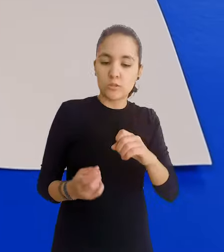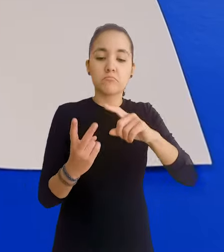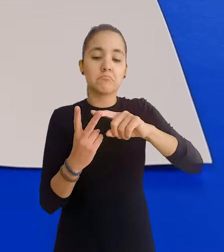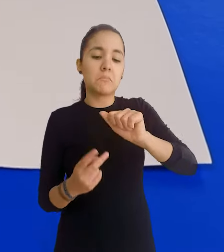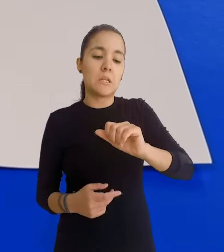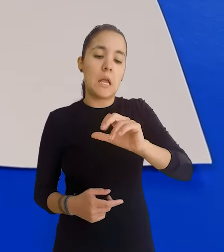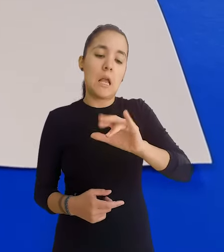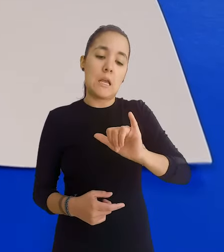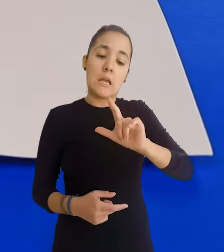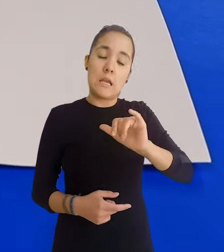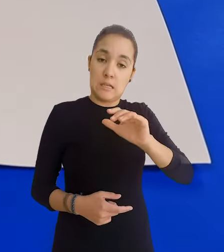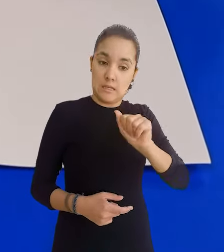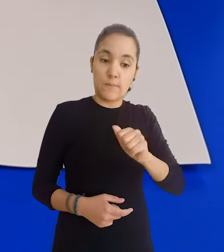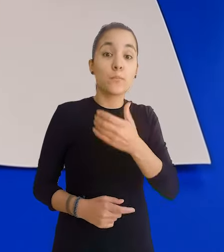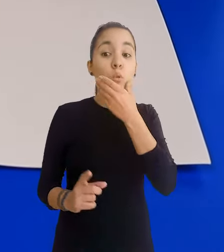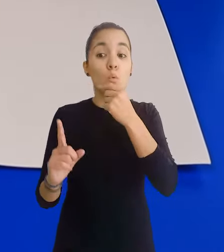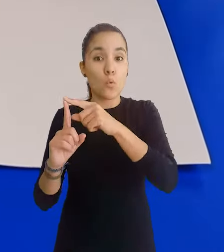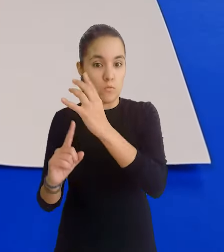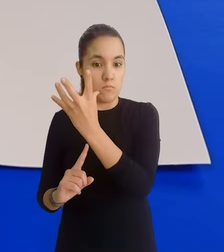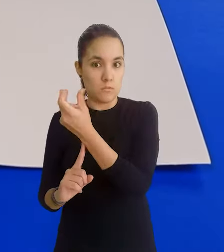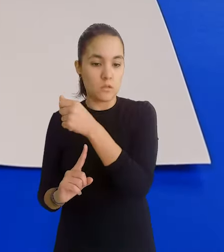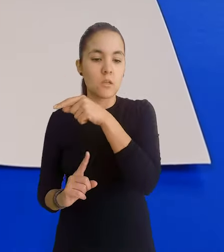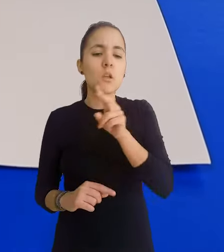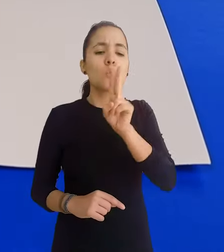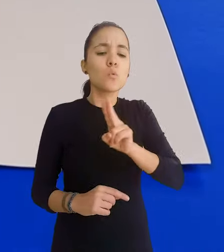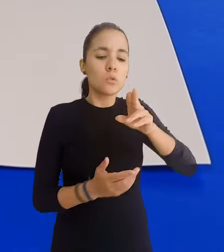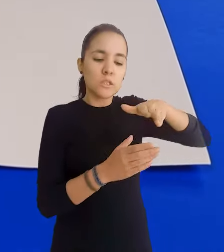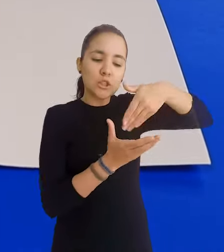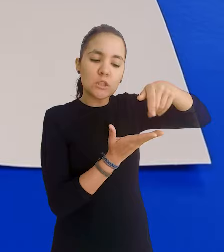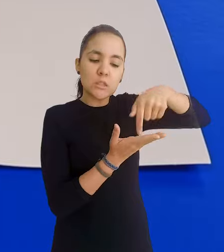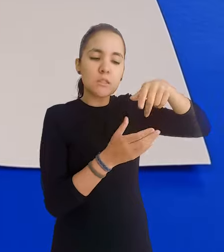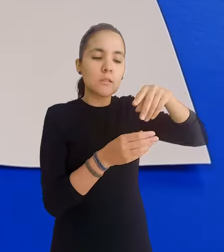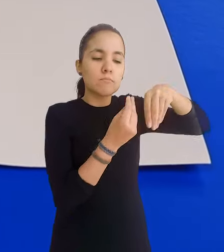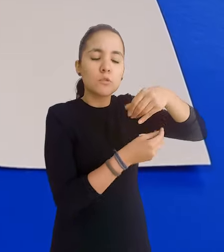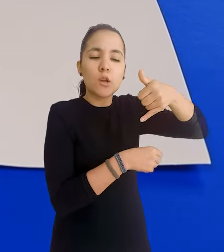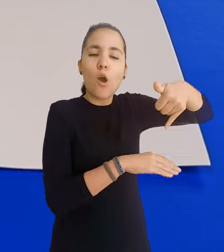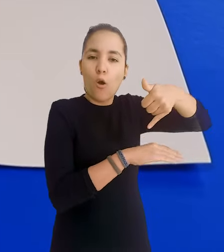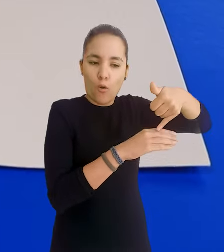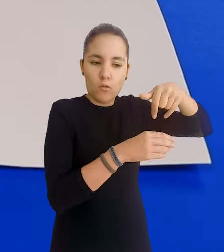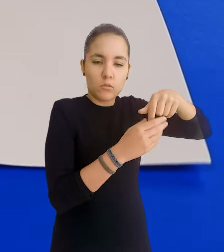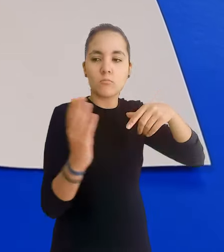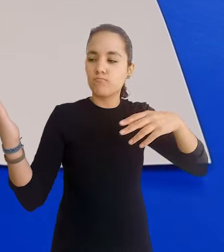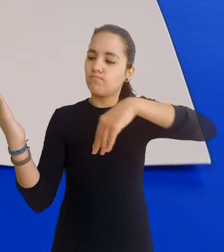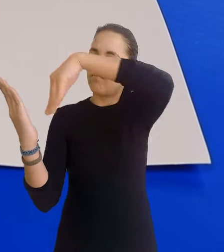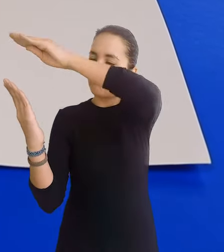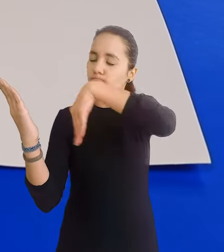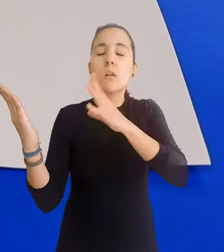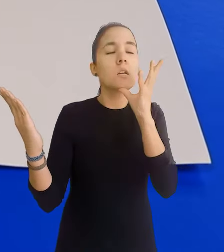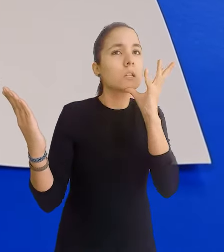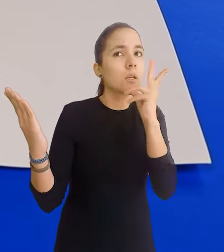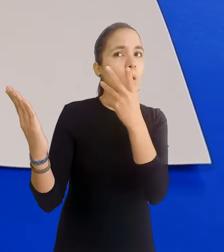tempo para você ir fazendo alterações, misturas e processando ela com o tempo, então essa pintura pode durar dias,